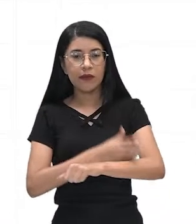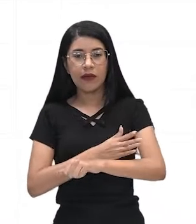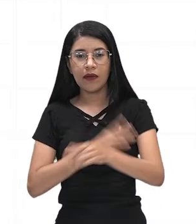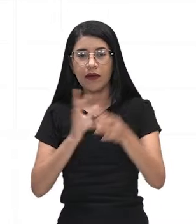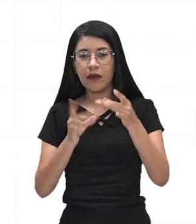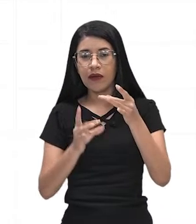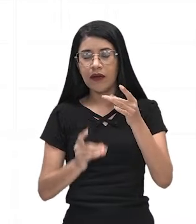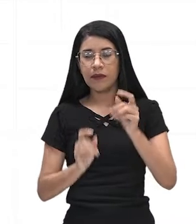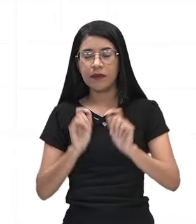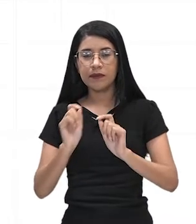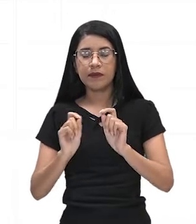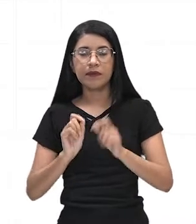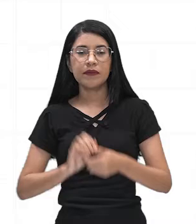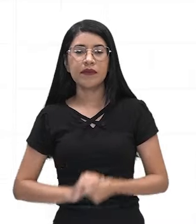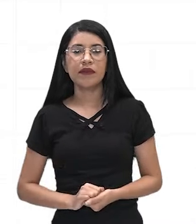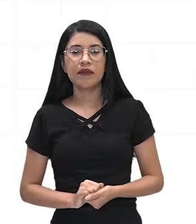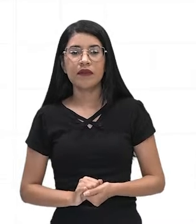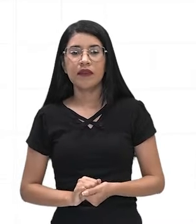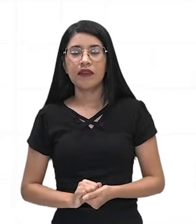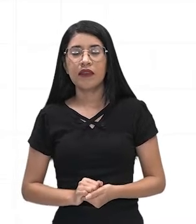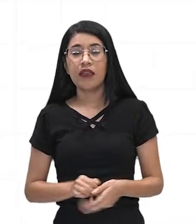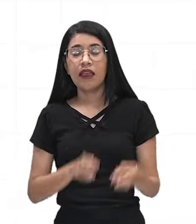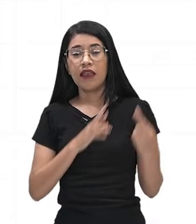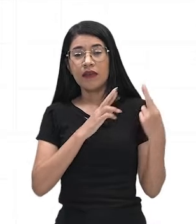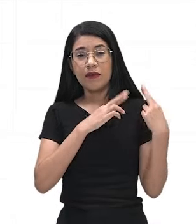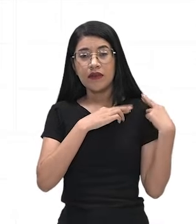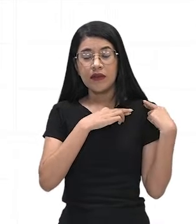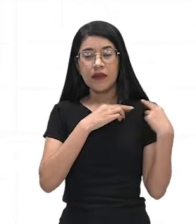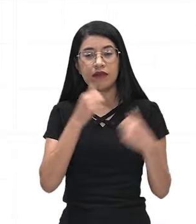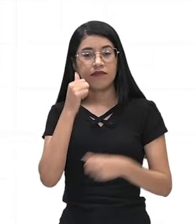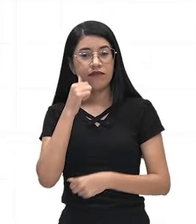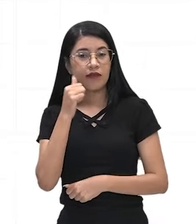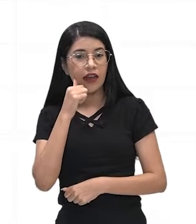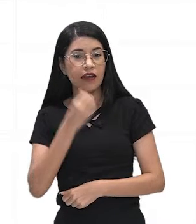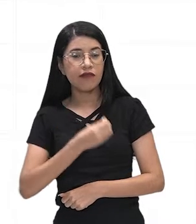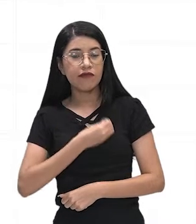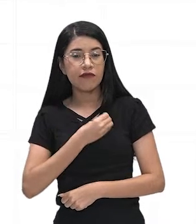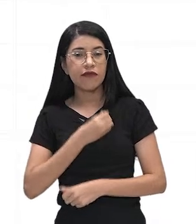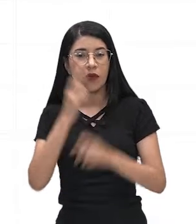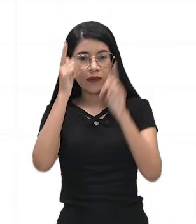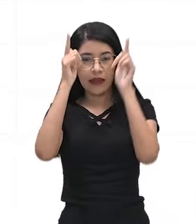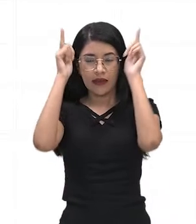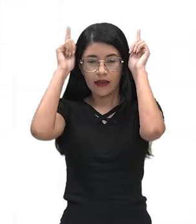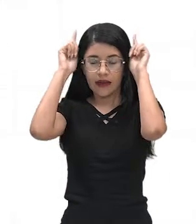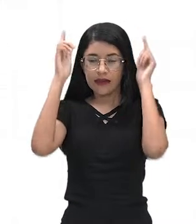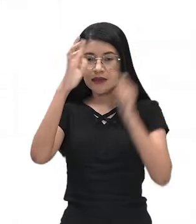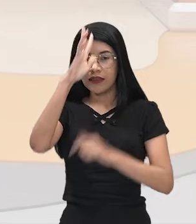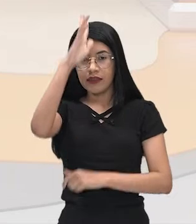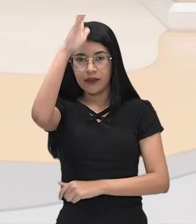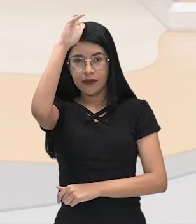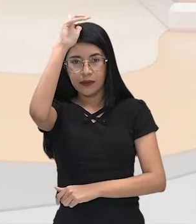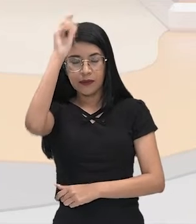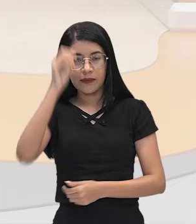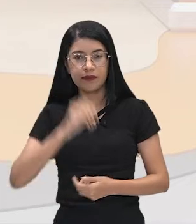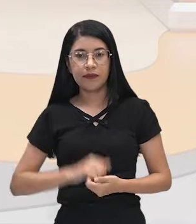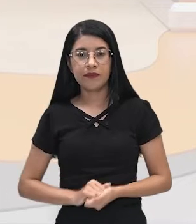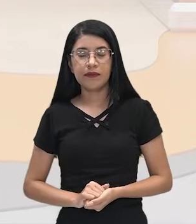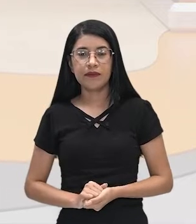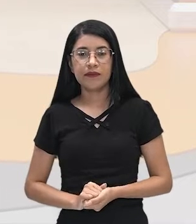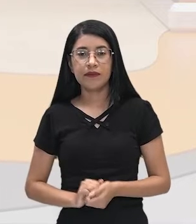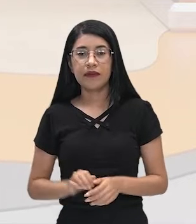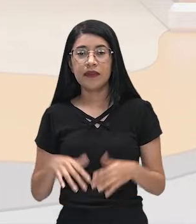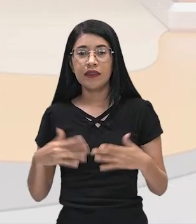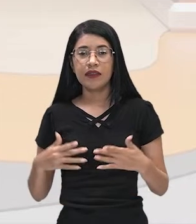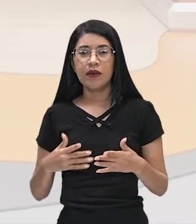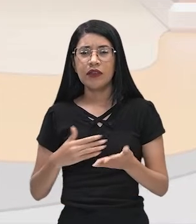aí na telinha para vocês também. Olha, o papel da mulher na Grécia e em Roma. Isso mesmo,